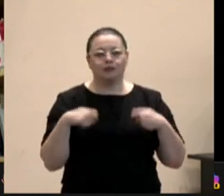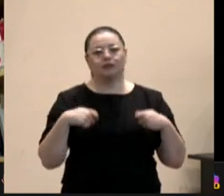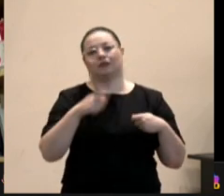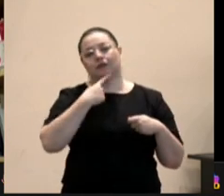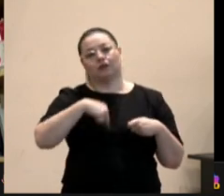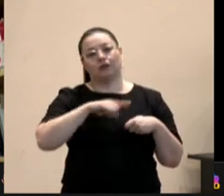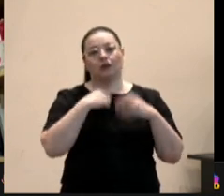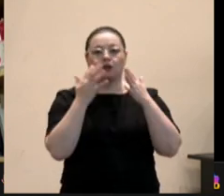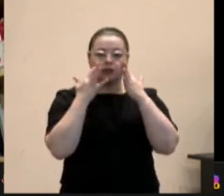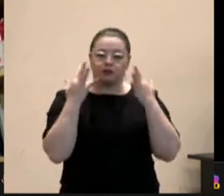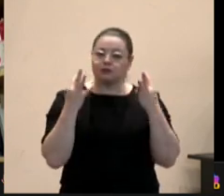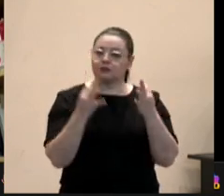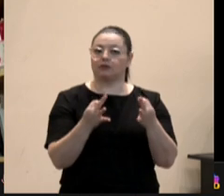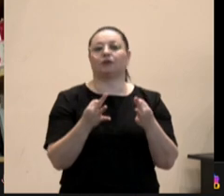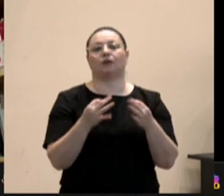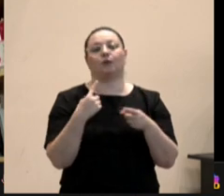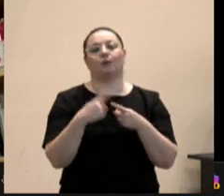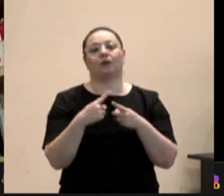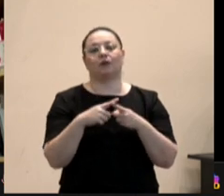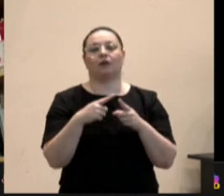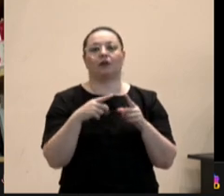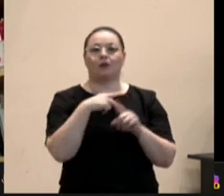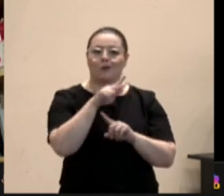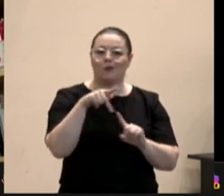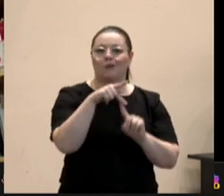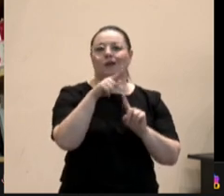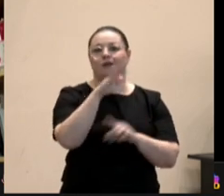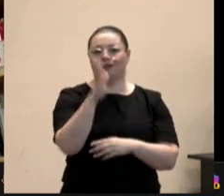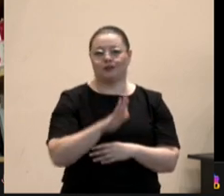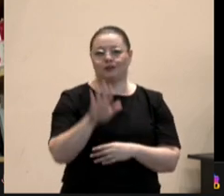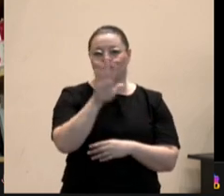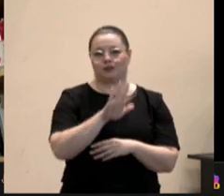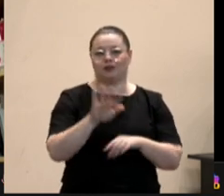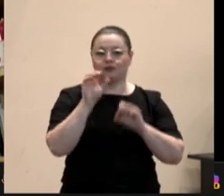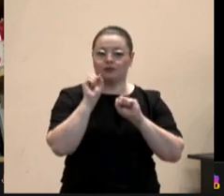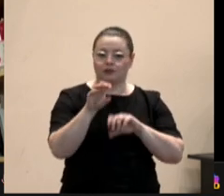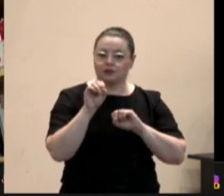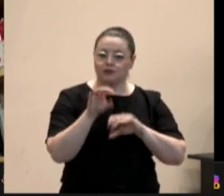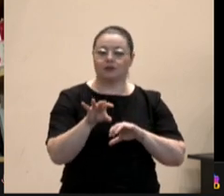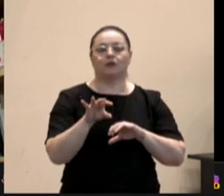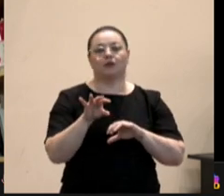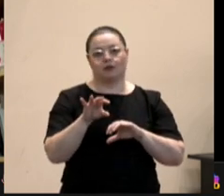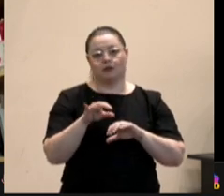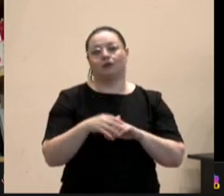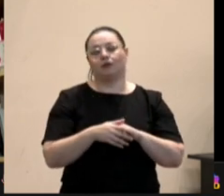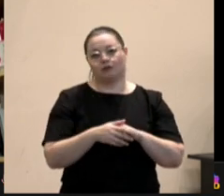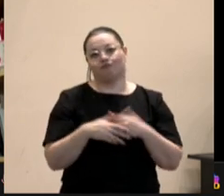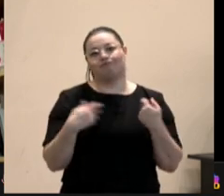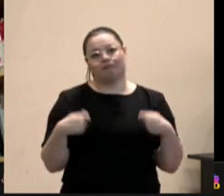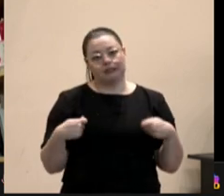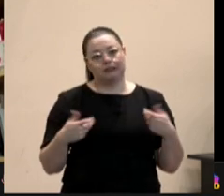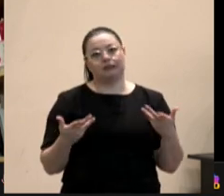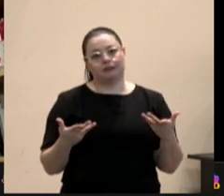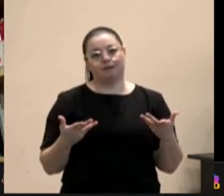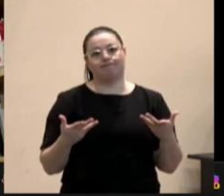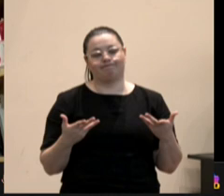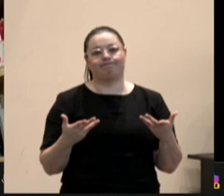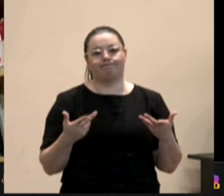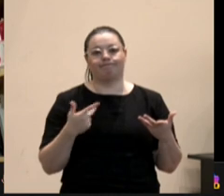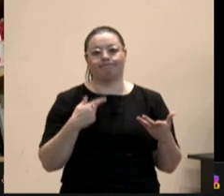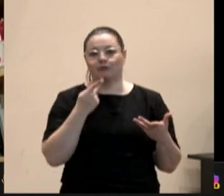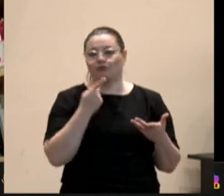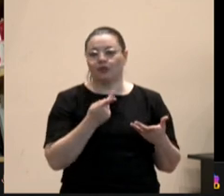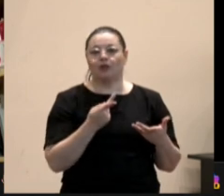ficar atento e problematizar que o Plano Nacional de Educação, ele tem que ser, né, e aqui eu vou trazer o professor Luiz Dourado